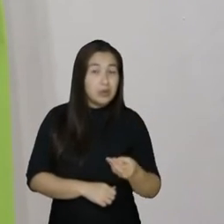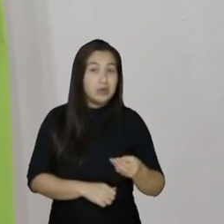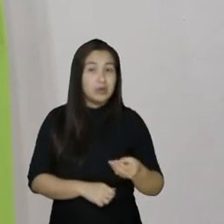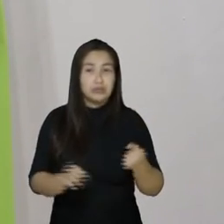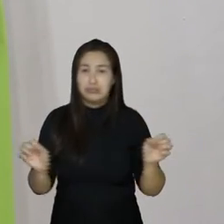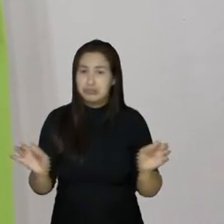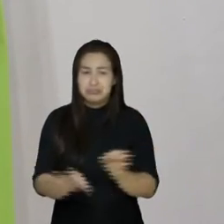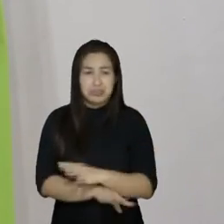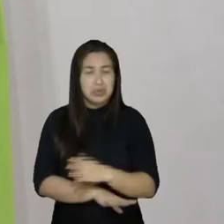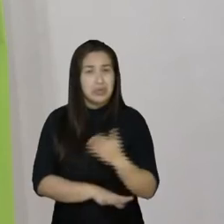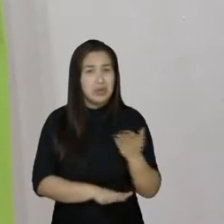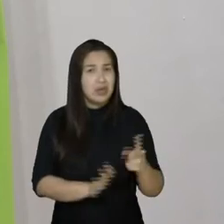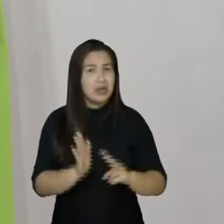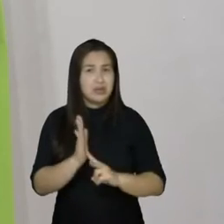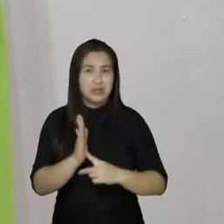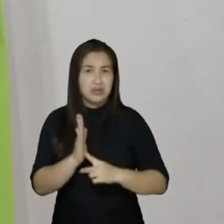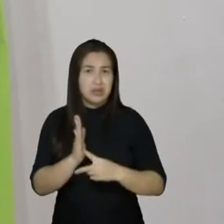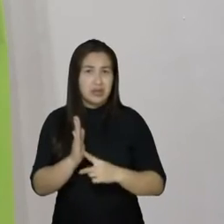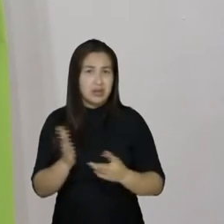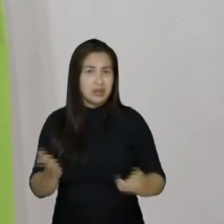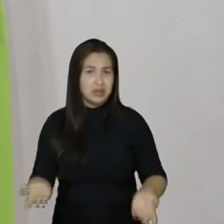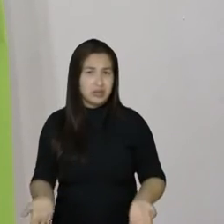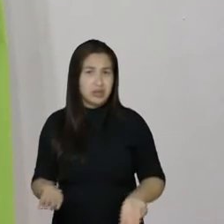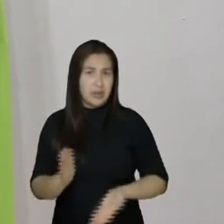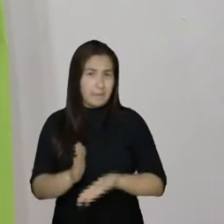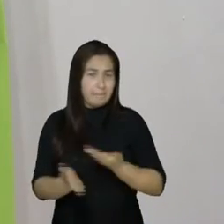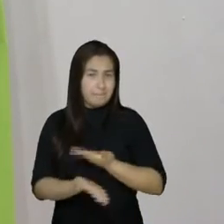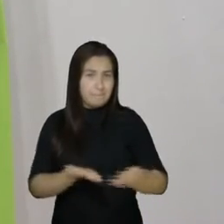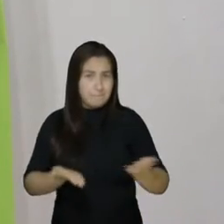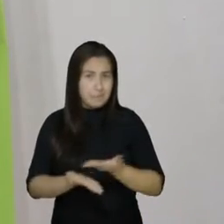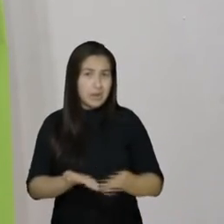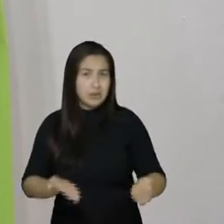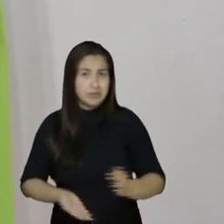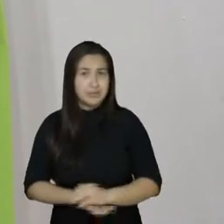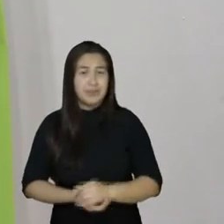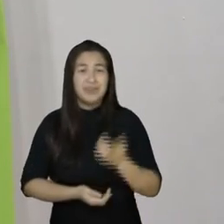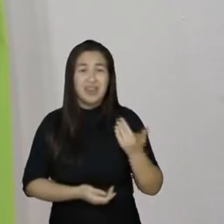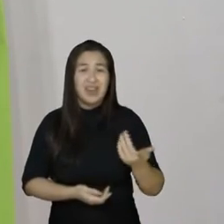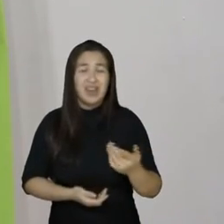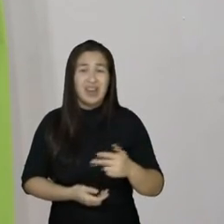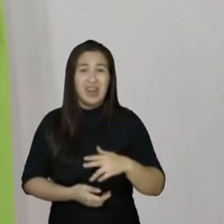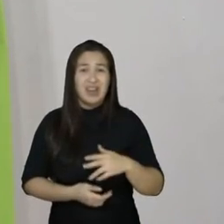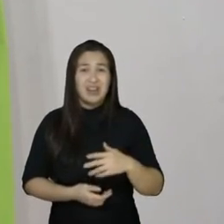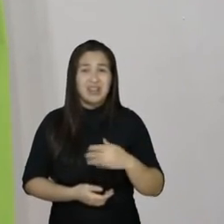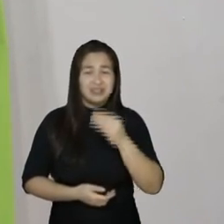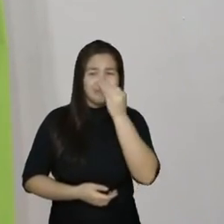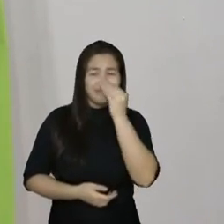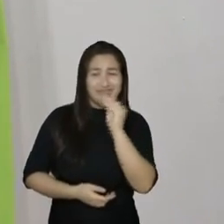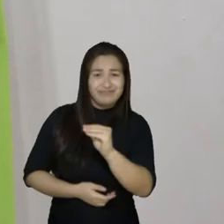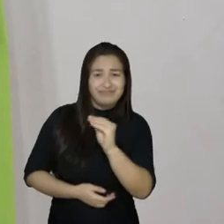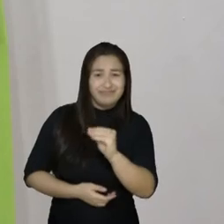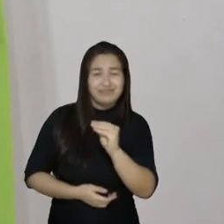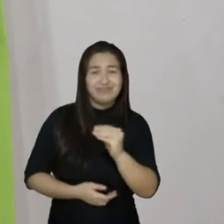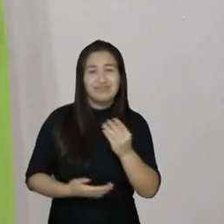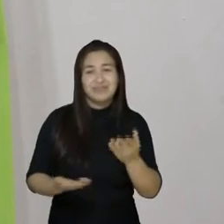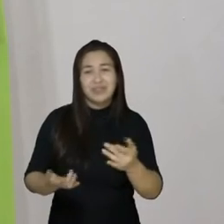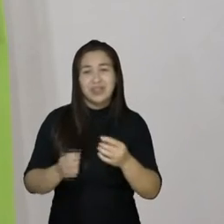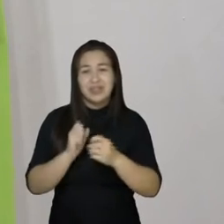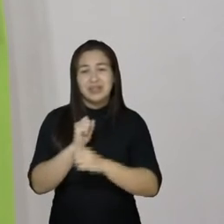sindicalistas. Acabou. Eles estão cagando para os direitos dos trabalhadores, que eles querem encher os bolsos e viver com